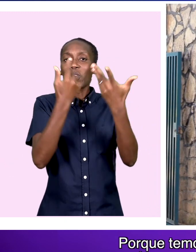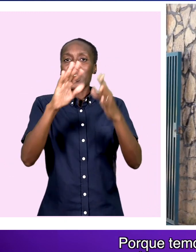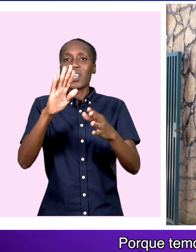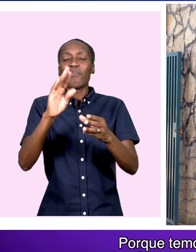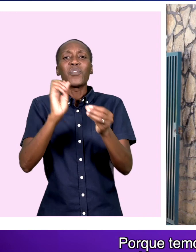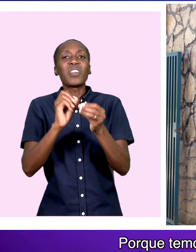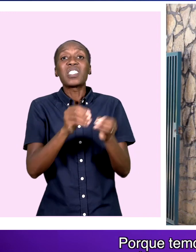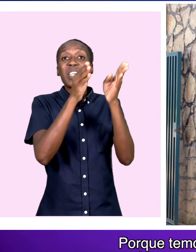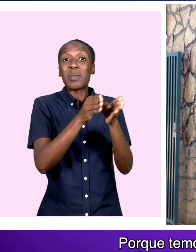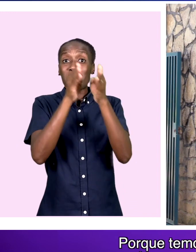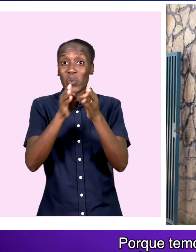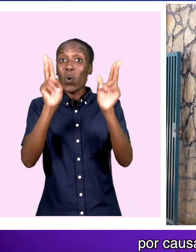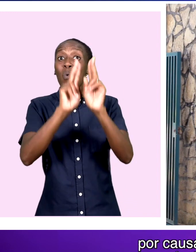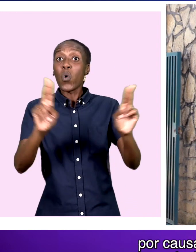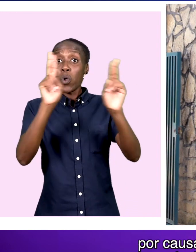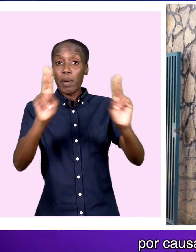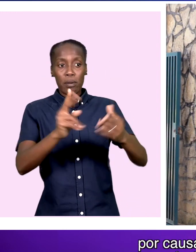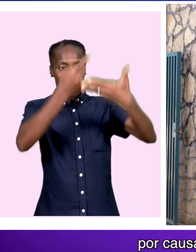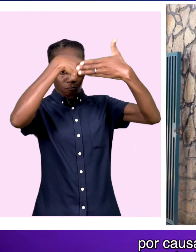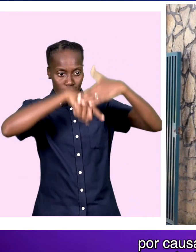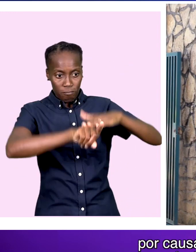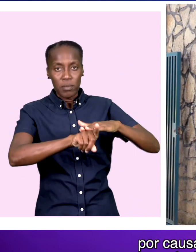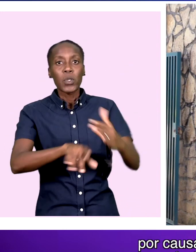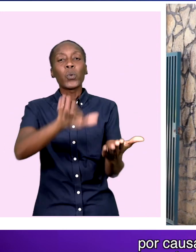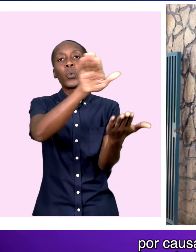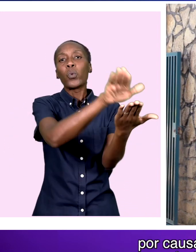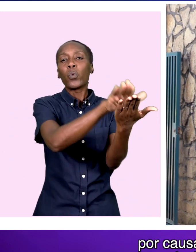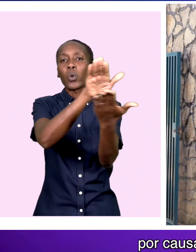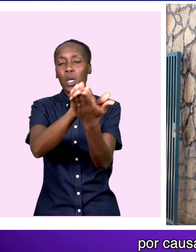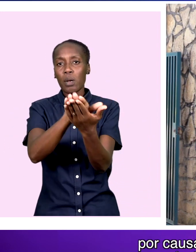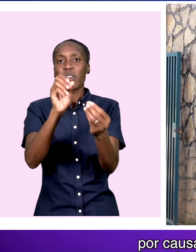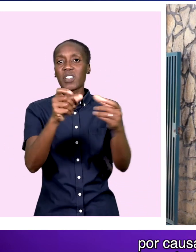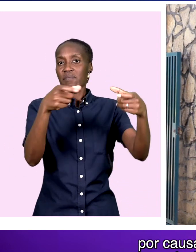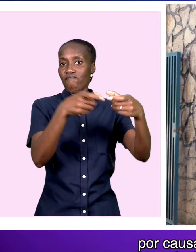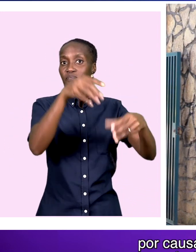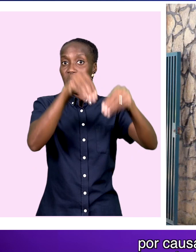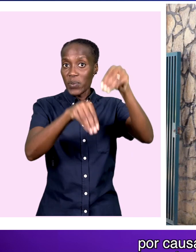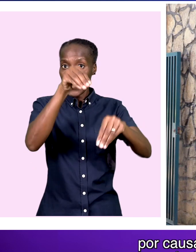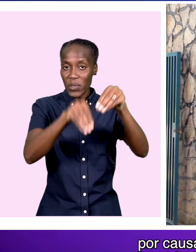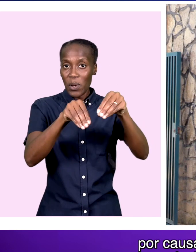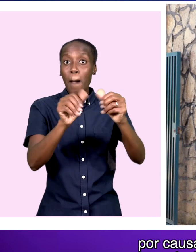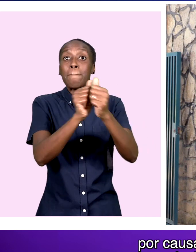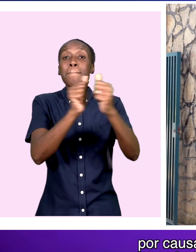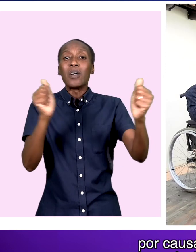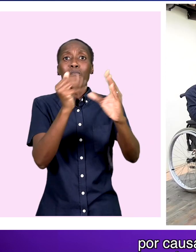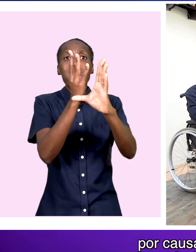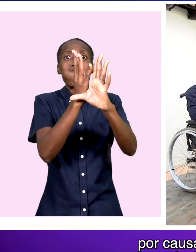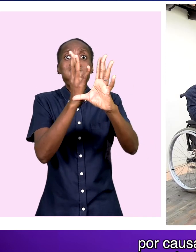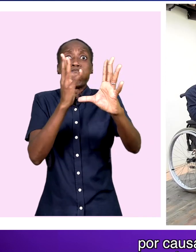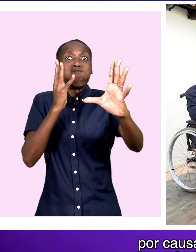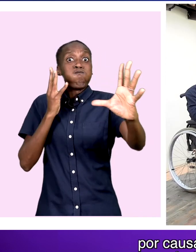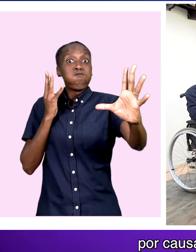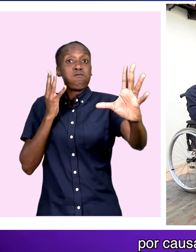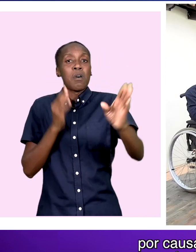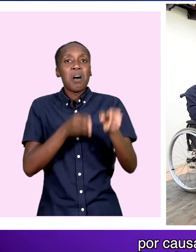de recenseamento. Por causa das filas enormes, essas pessoas desistem 1, 2, 3 vezes,